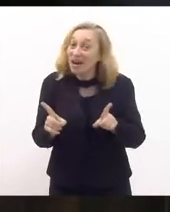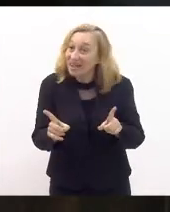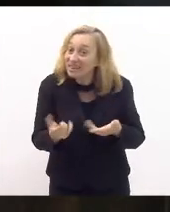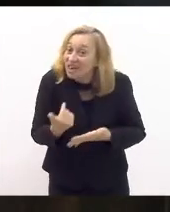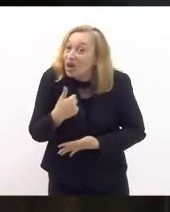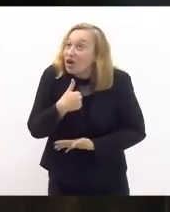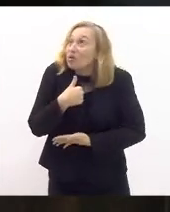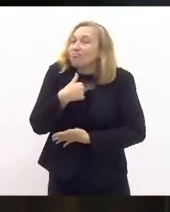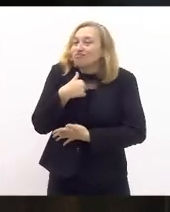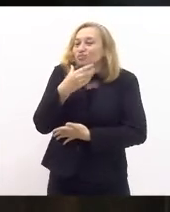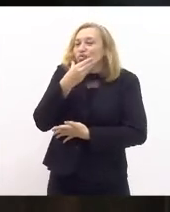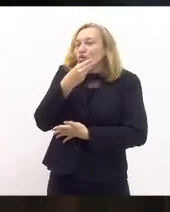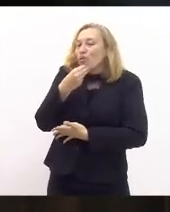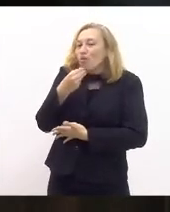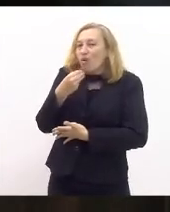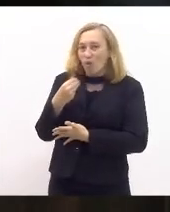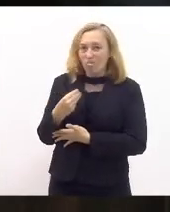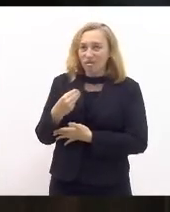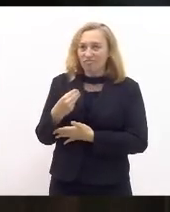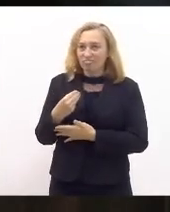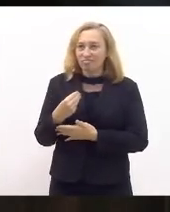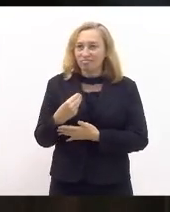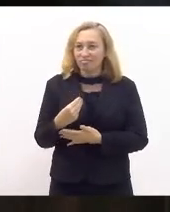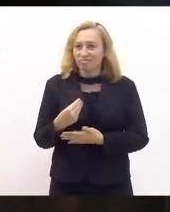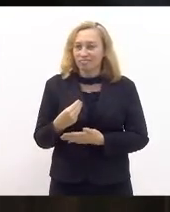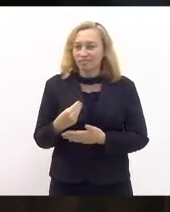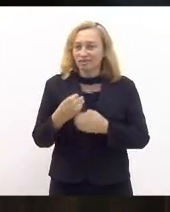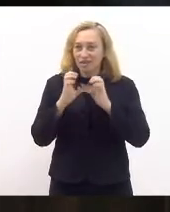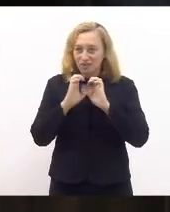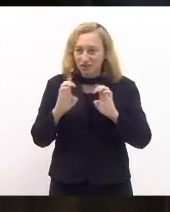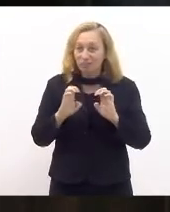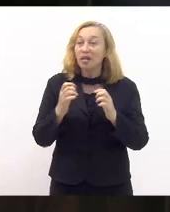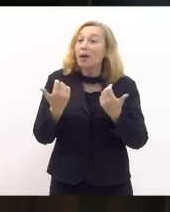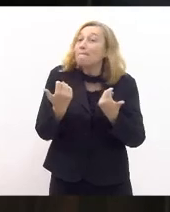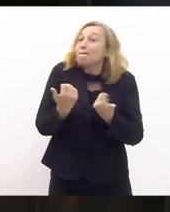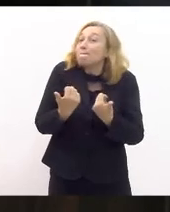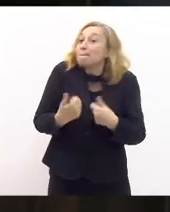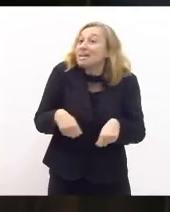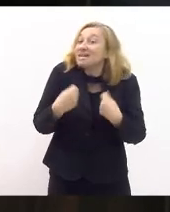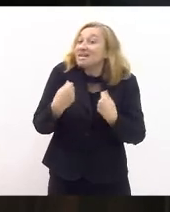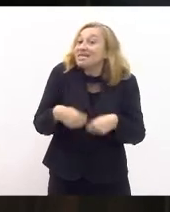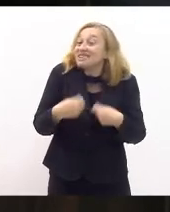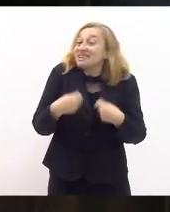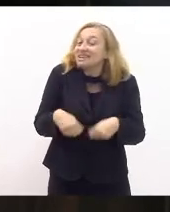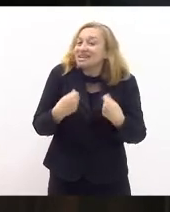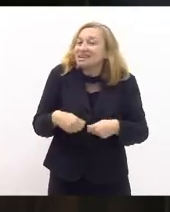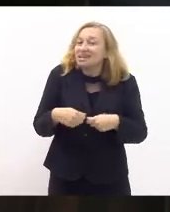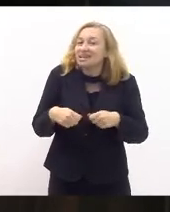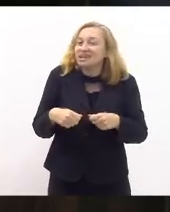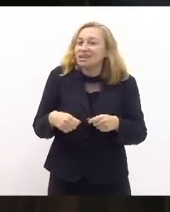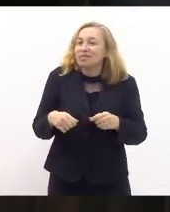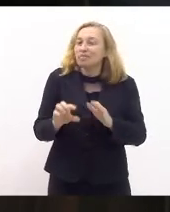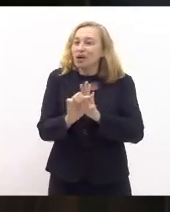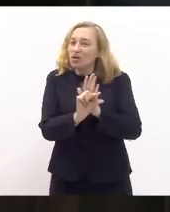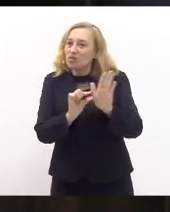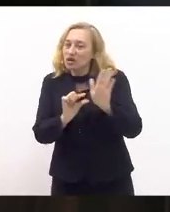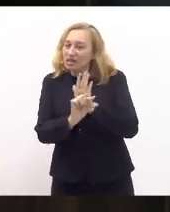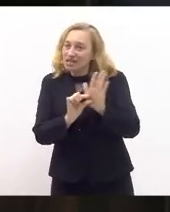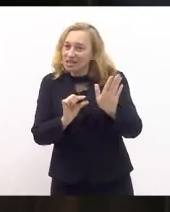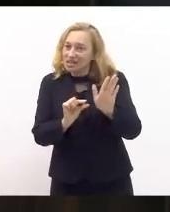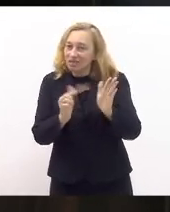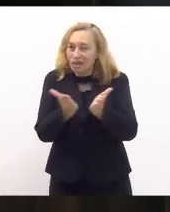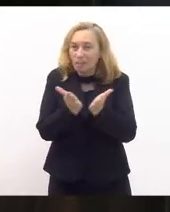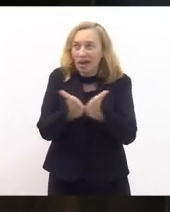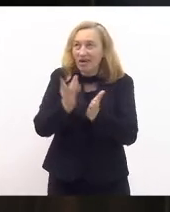homem evangélico, eu falei, eu preciso pegar um versículo da Bíblia, porque a Bíblia é um